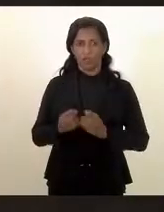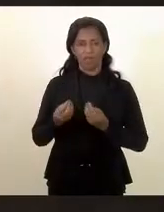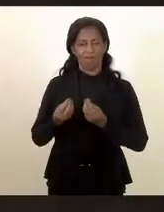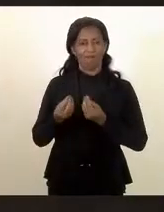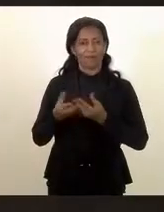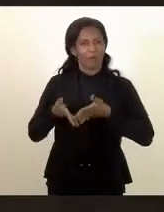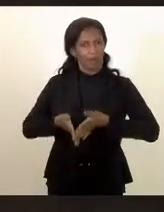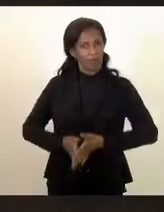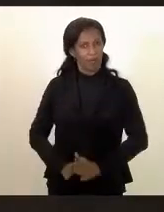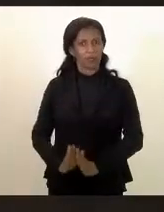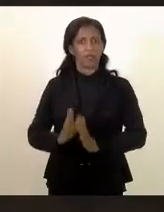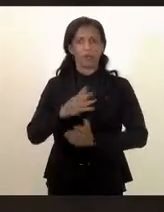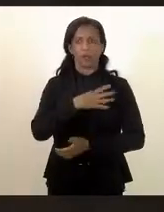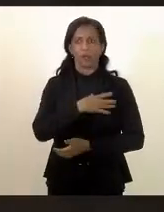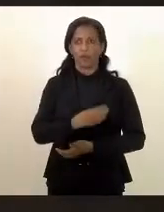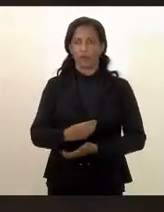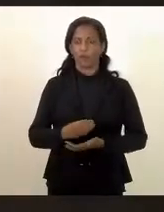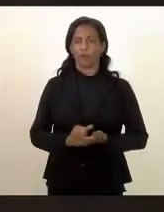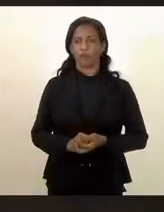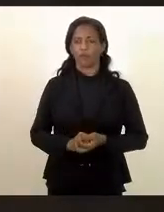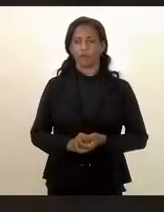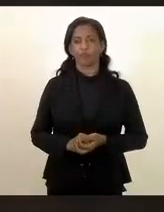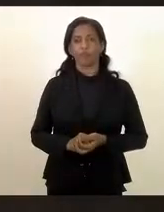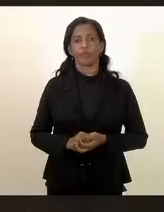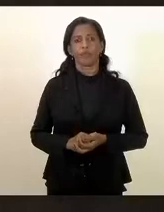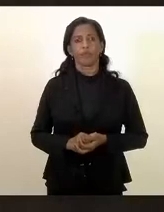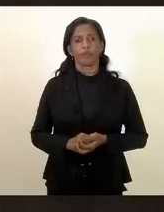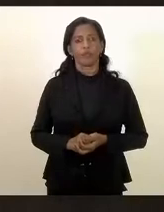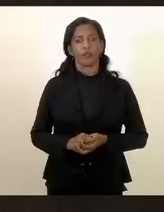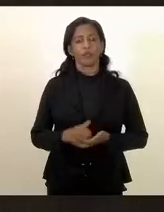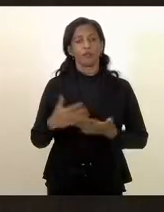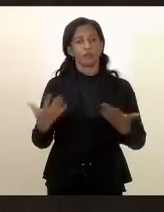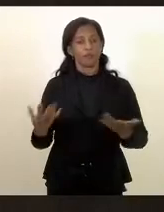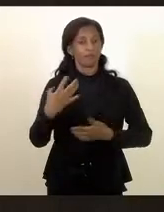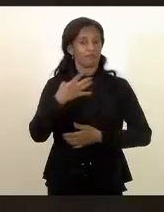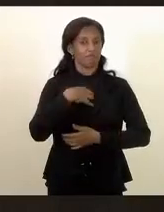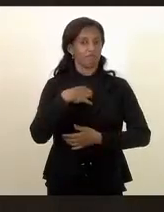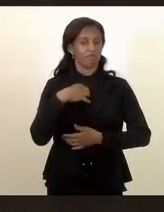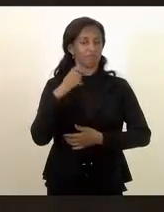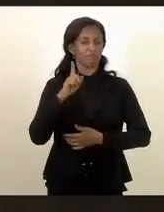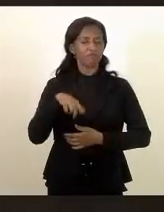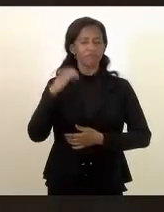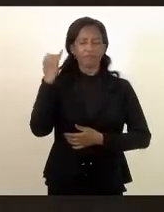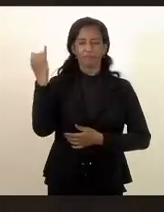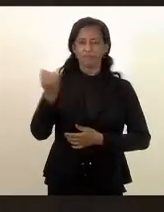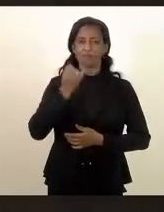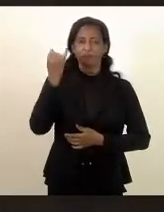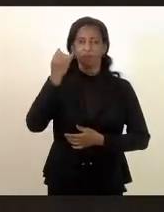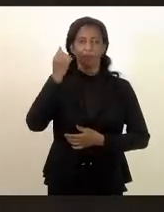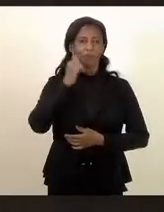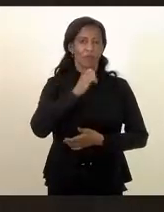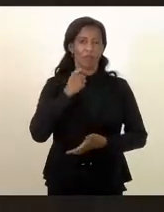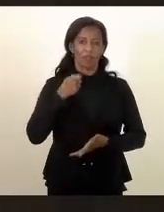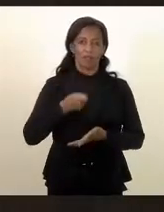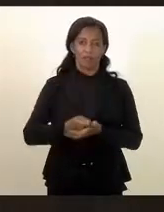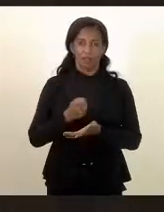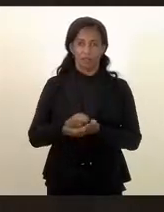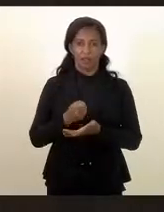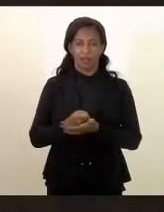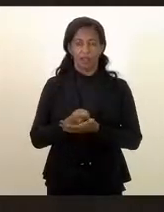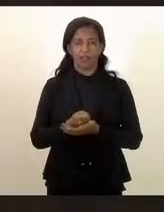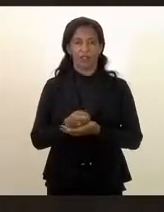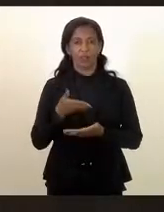luz e estão aí no período do puerpério então nesse sentido é fundamental que ela tenha garantida a